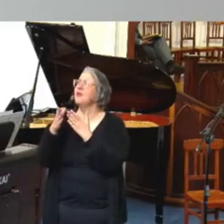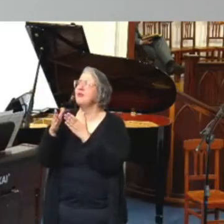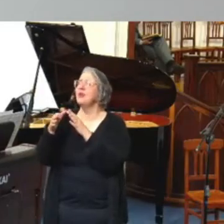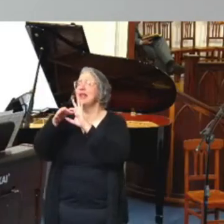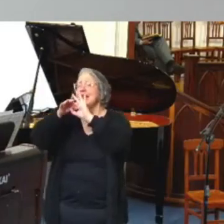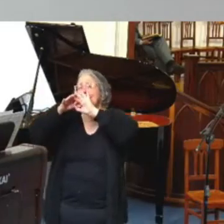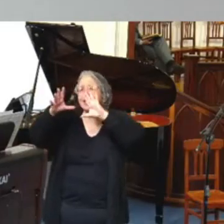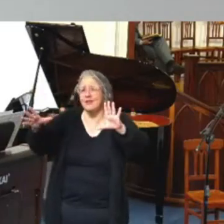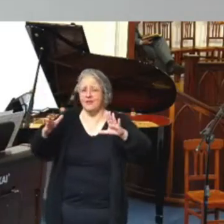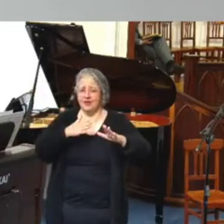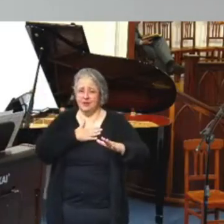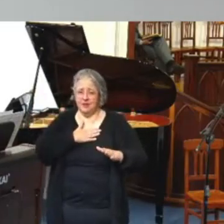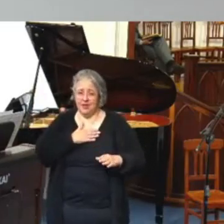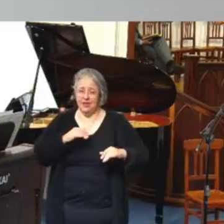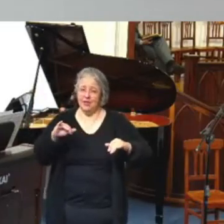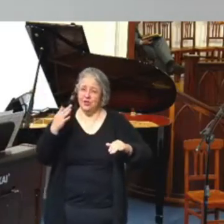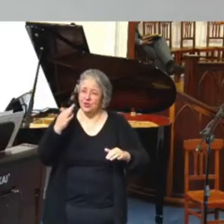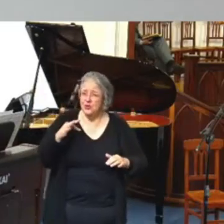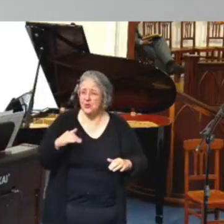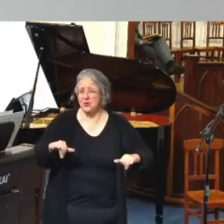seu sofrimento.